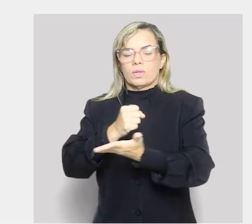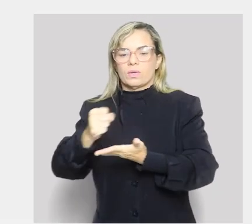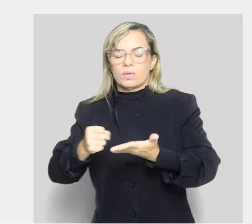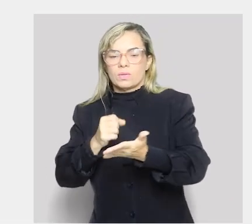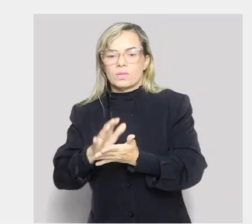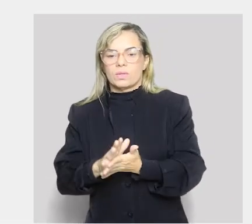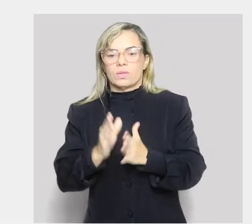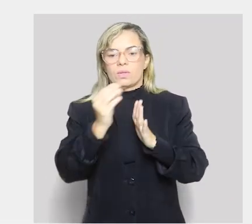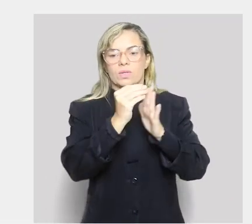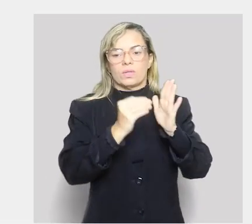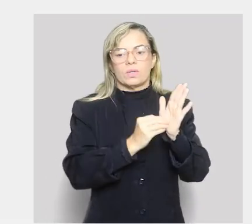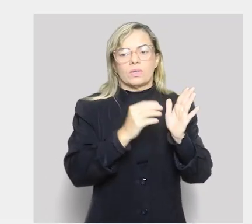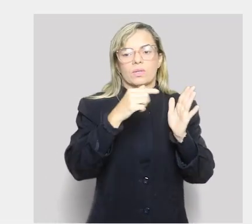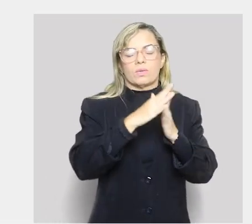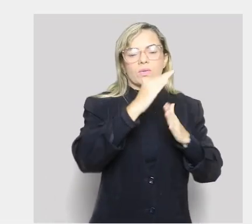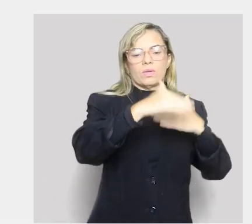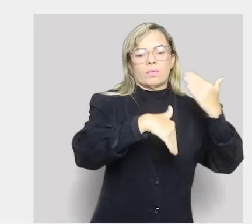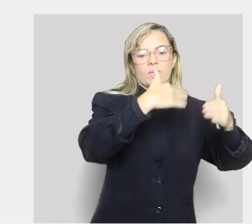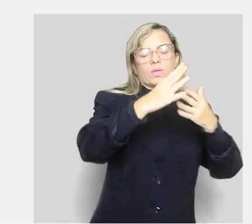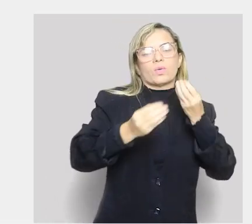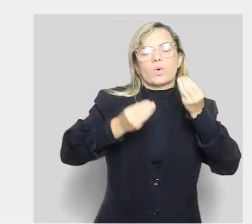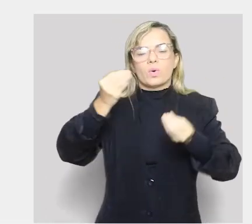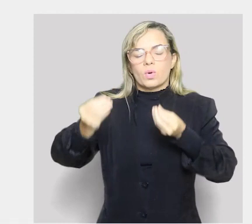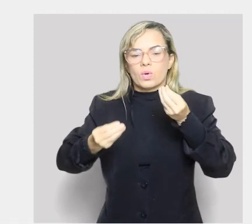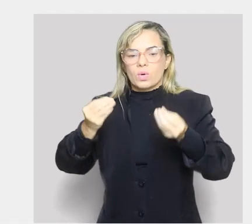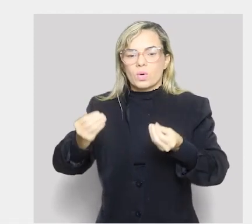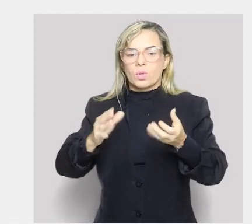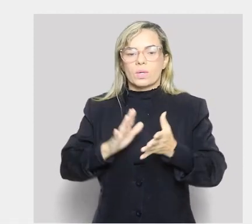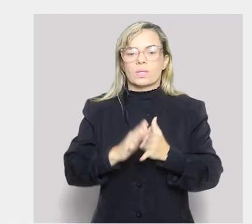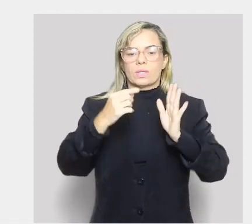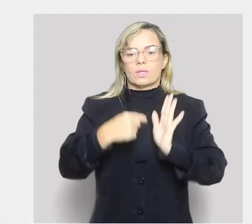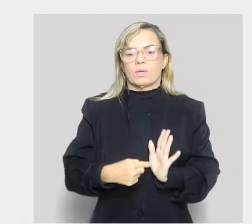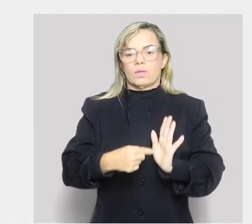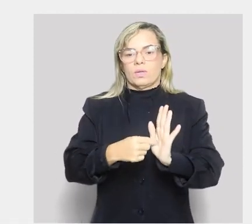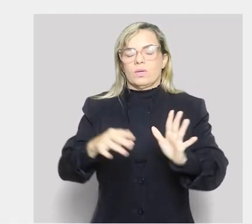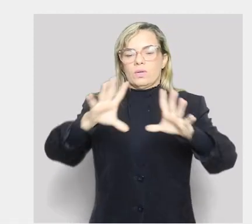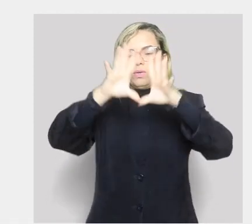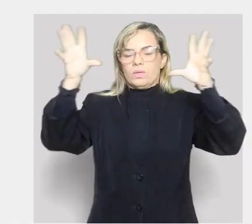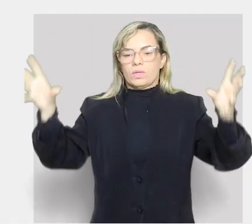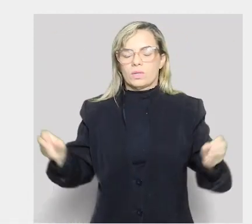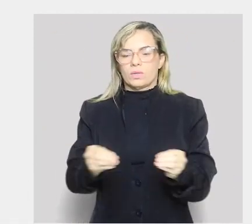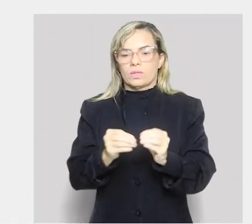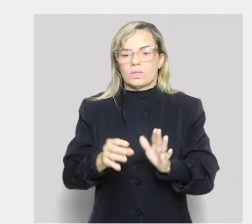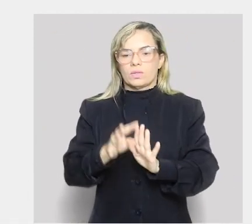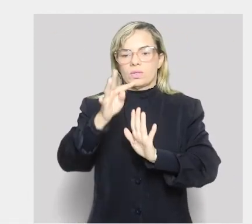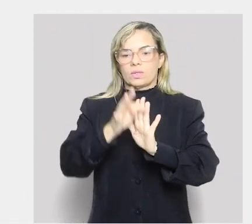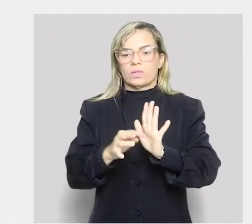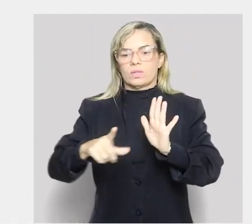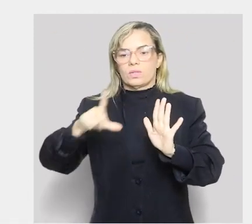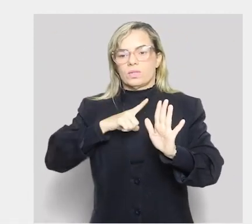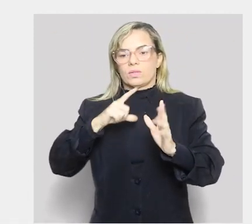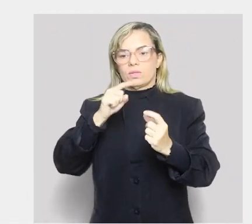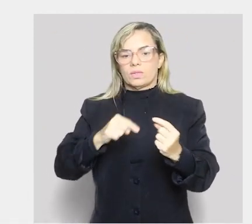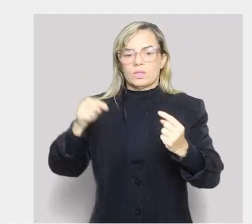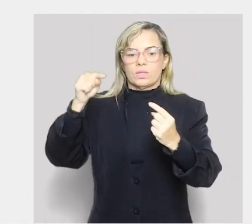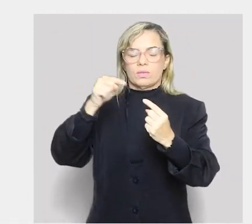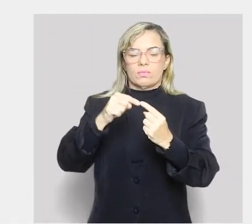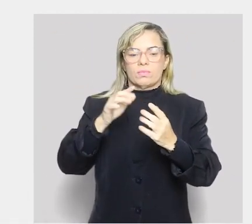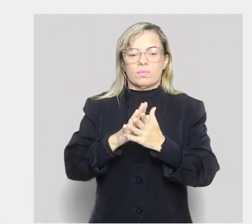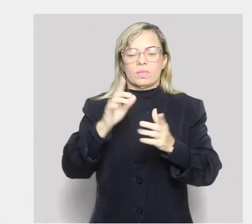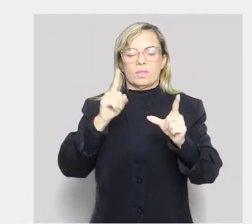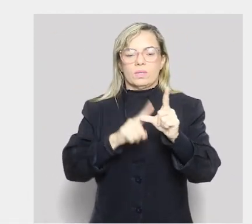no conteúdo desenvolvido e na forma de apresentação, conclui-se que o texto tem o objetivo